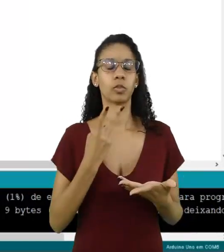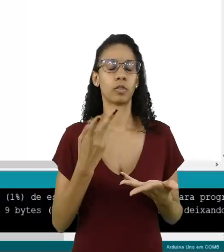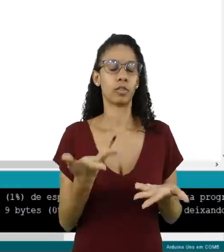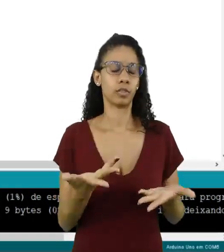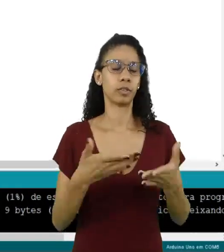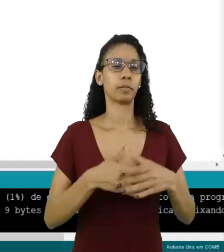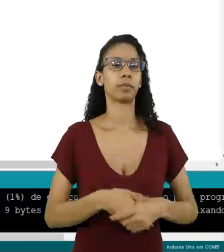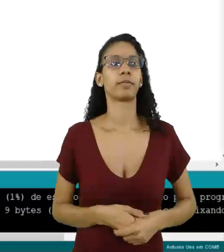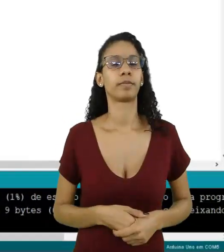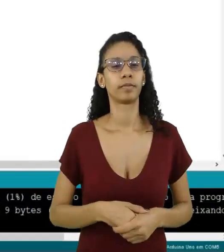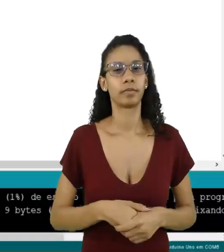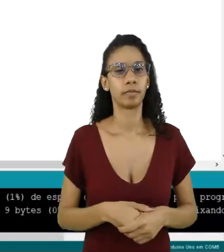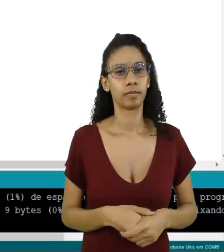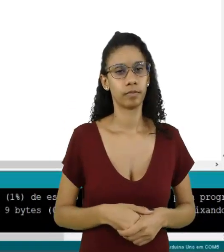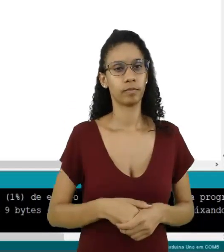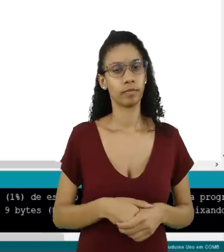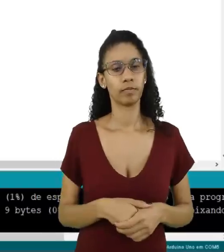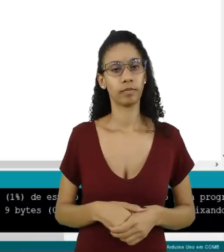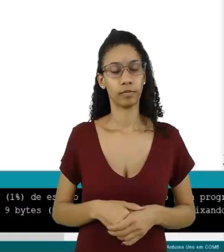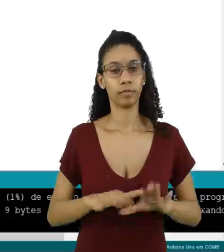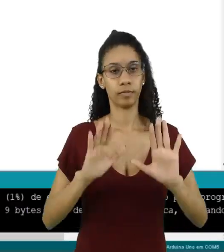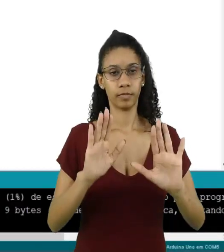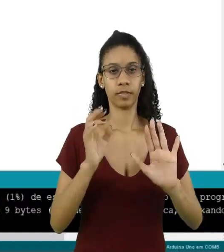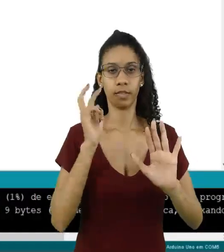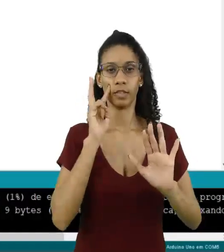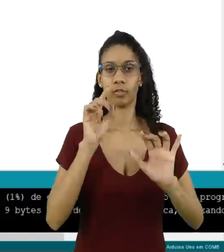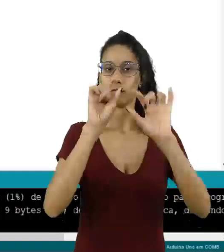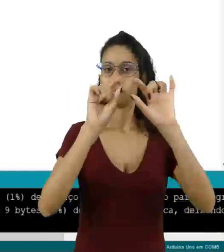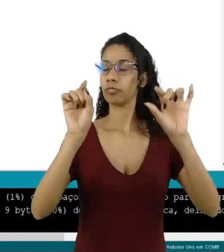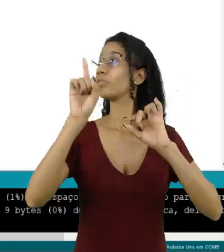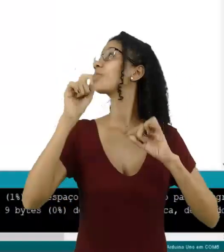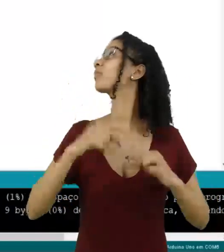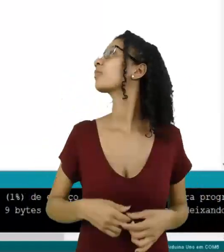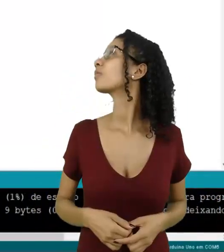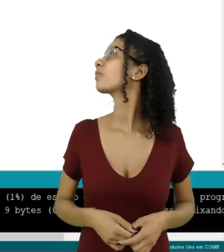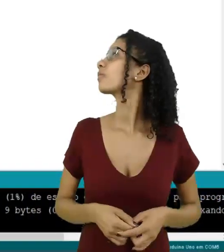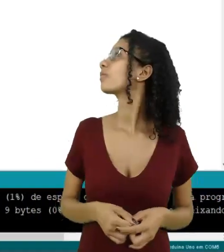aqui. Então ele vai estar aqui. Deixa eu só colocar esse comentário aqui em cima.